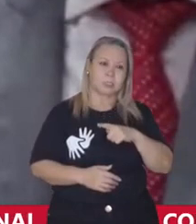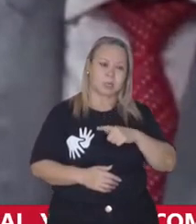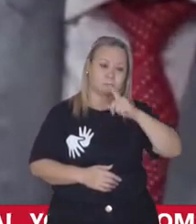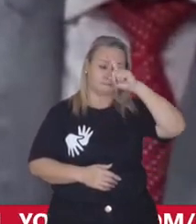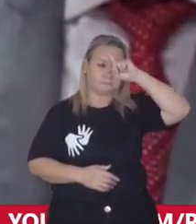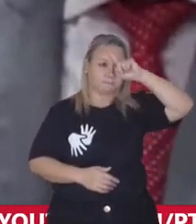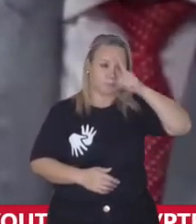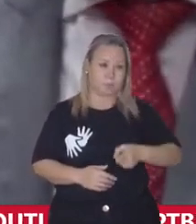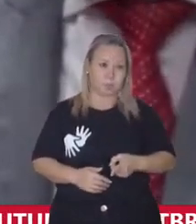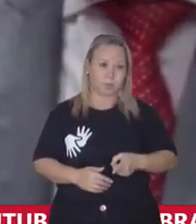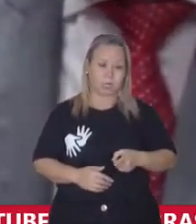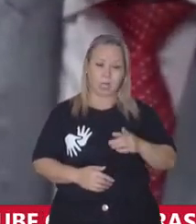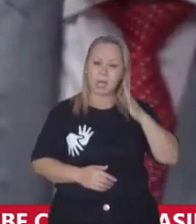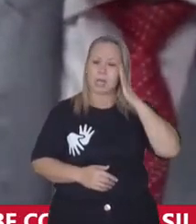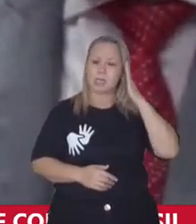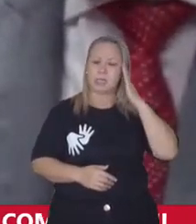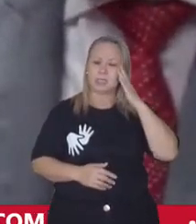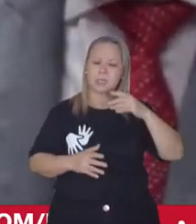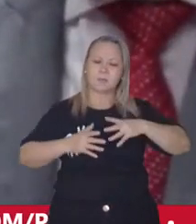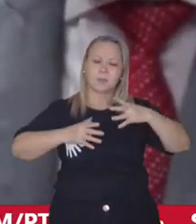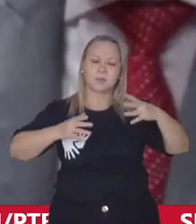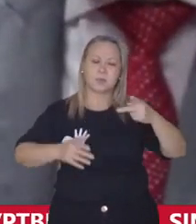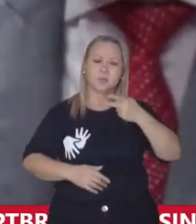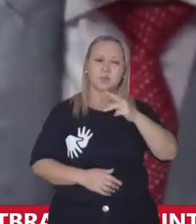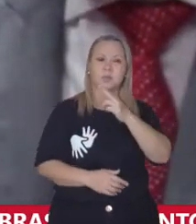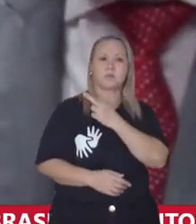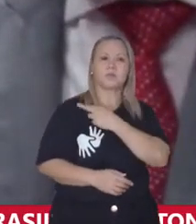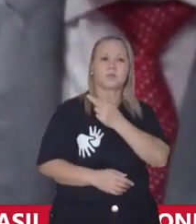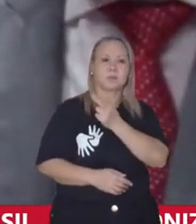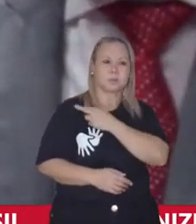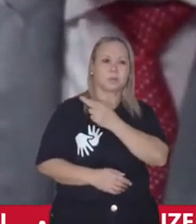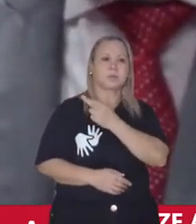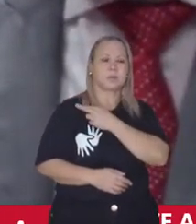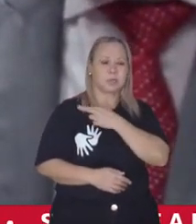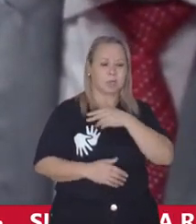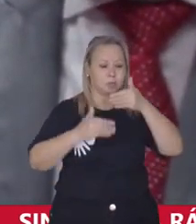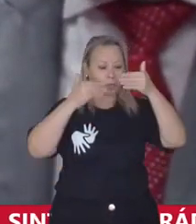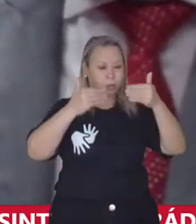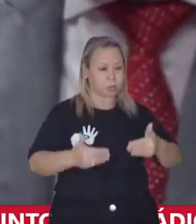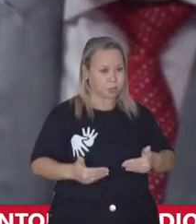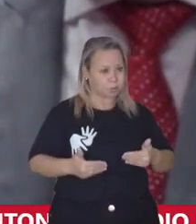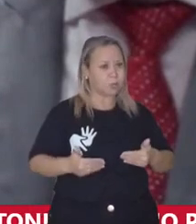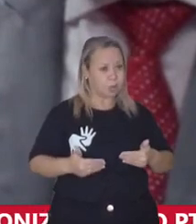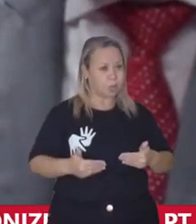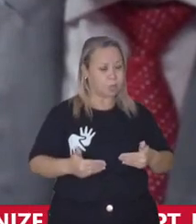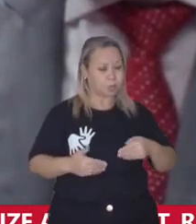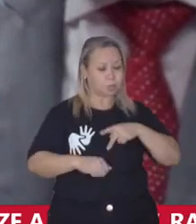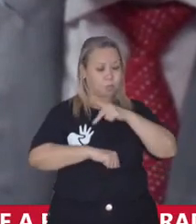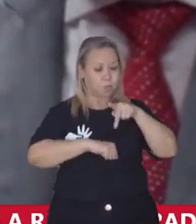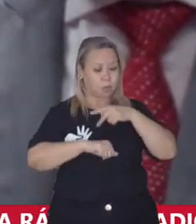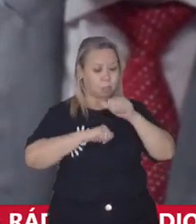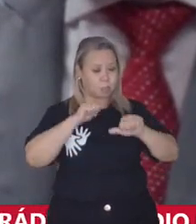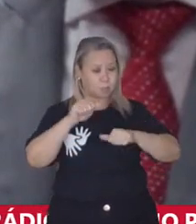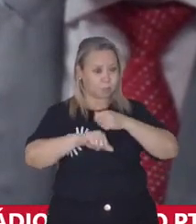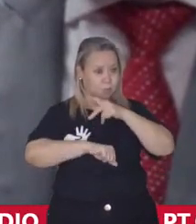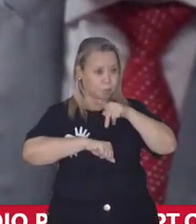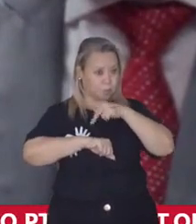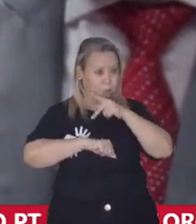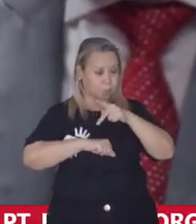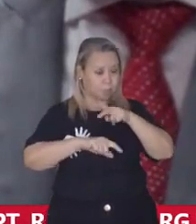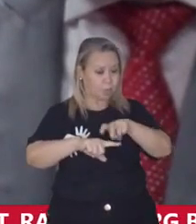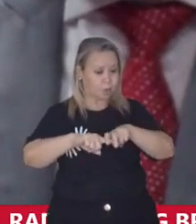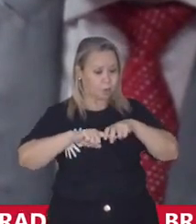autoridade e sabe da dimensão das suas responsabilidades perante o país, perante a transformação do país. Por isso,